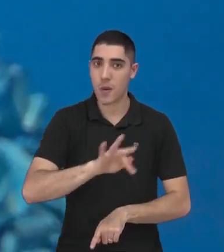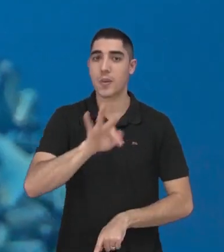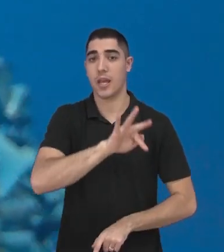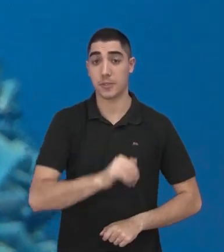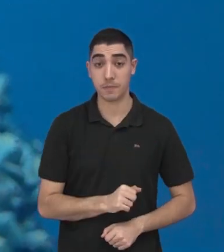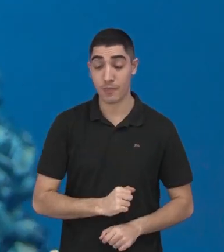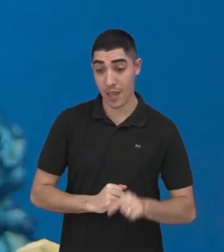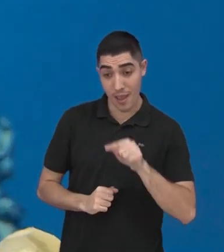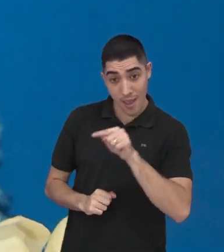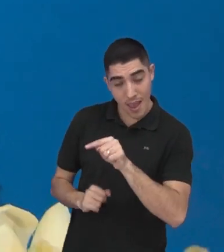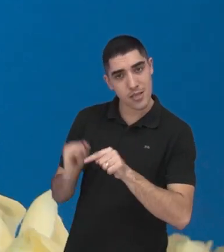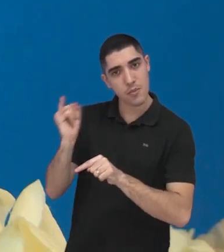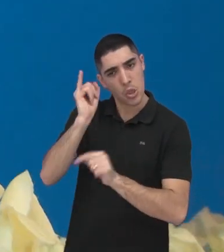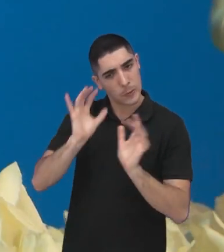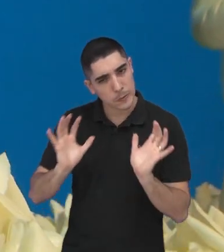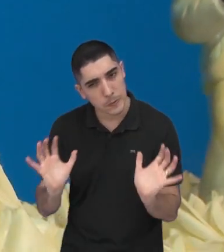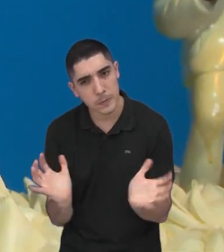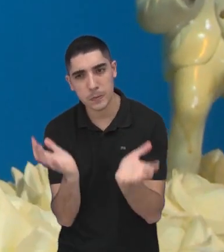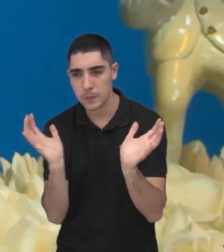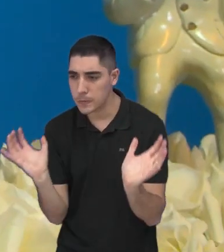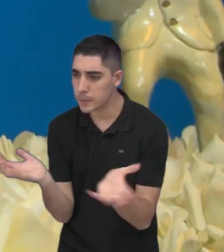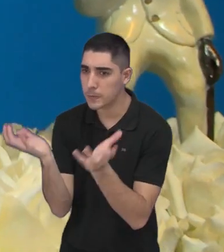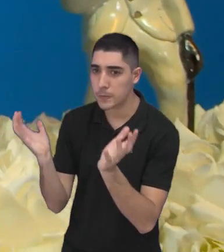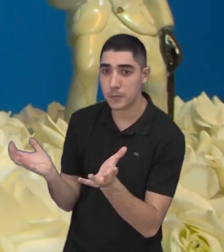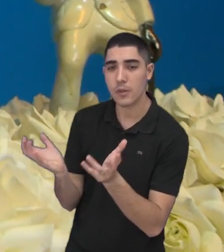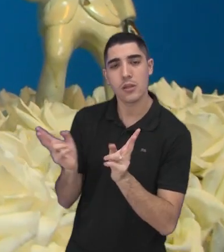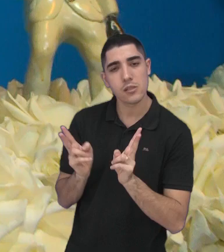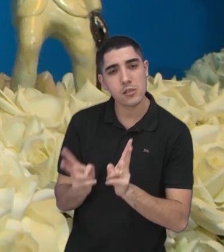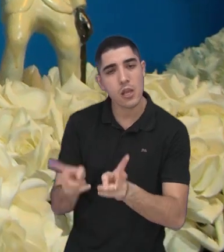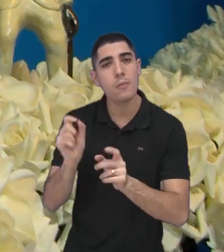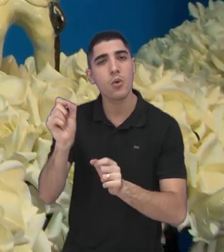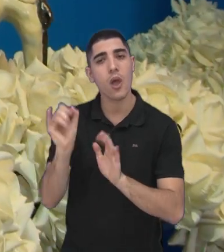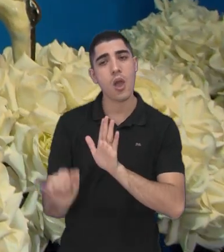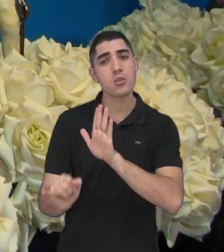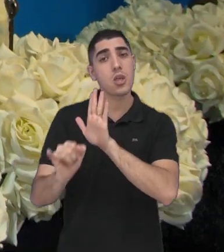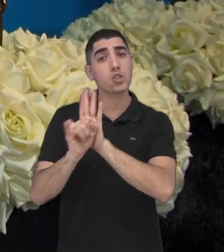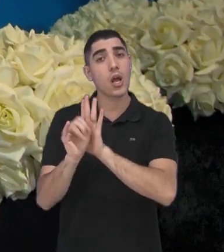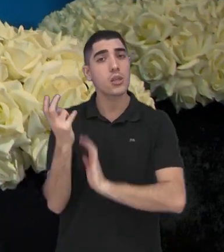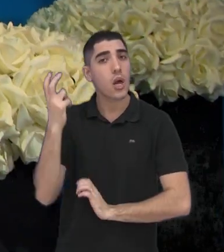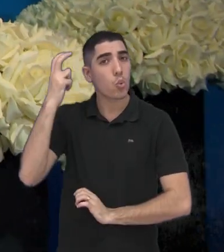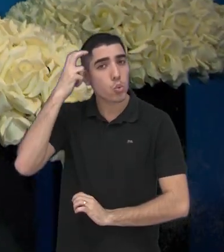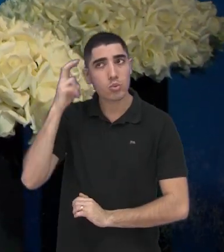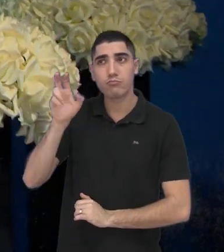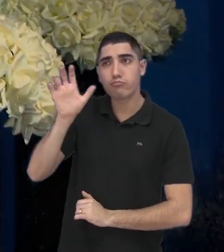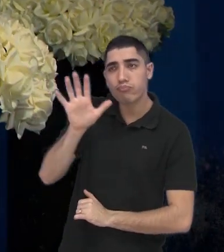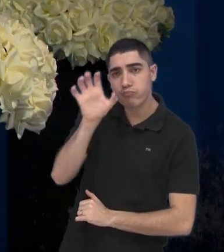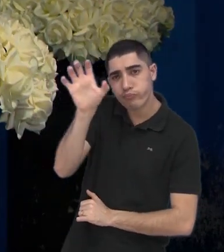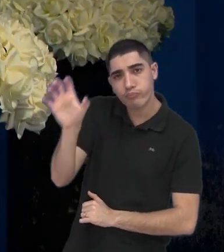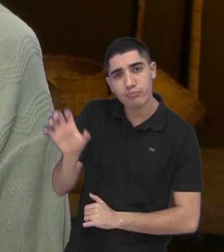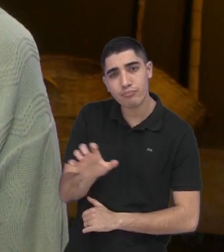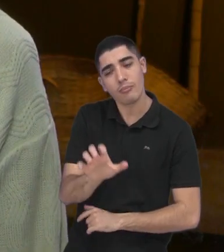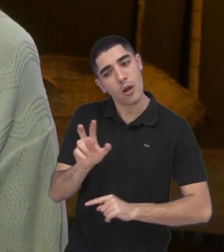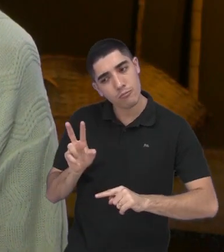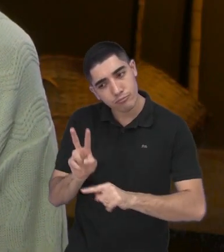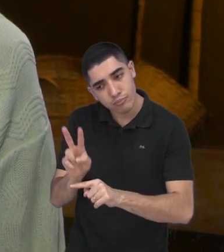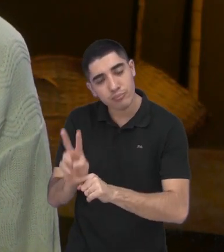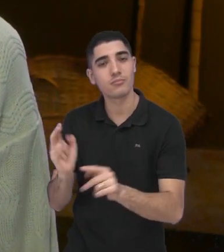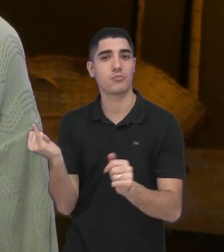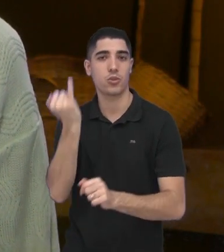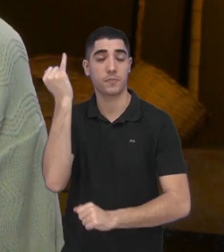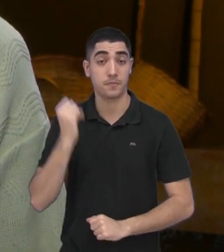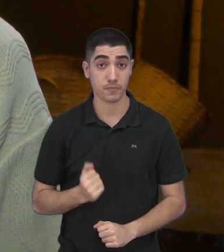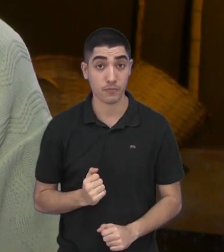essa incentivam esse reconhecimento e colaboram com a preservação das identidades regionais. Quando a gente fala